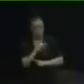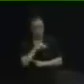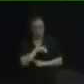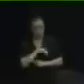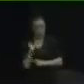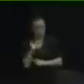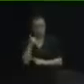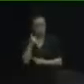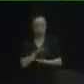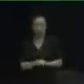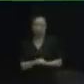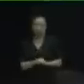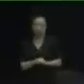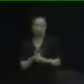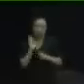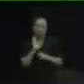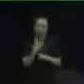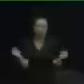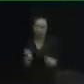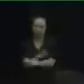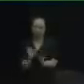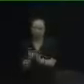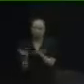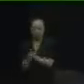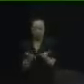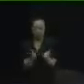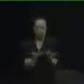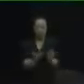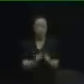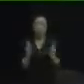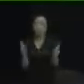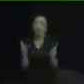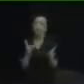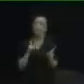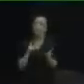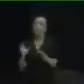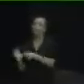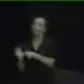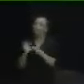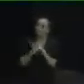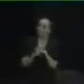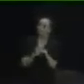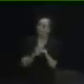porque precisa dos votos desses votos no Paraná para conseguir se eleger é quase uma medida de desespero